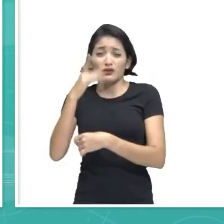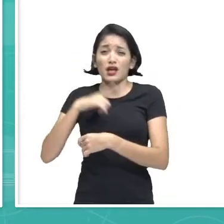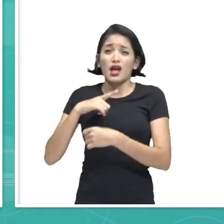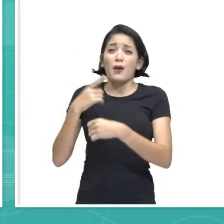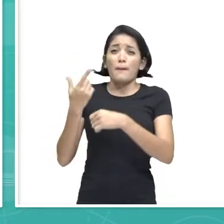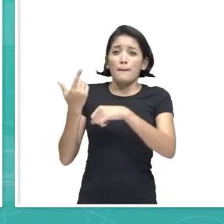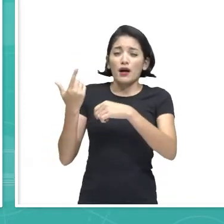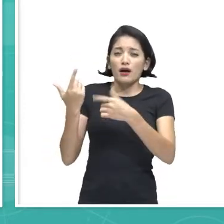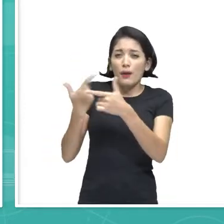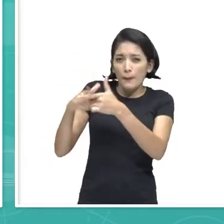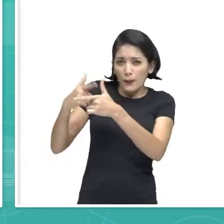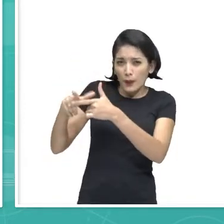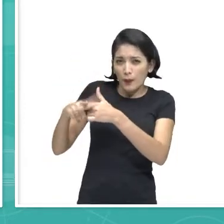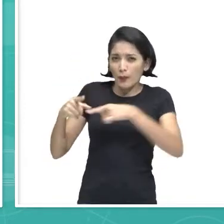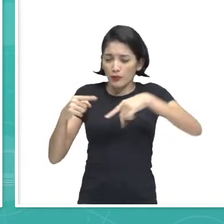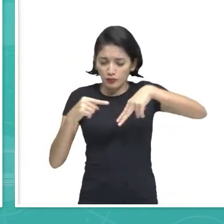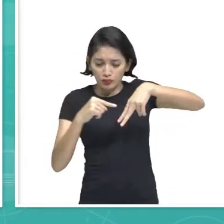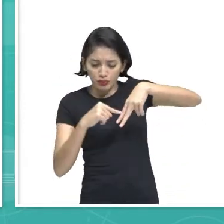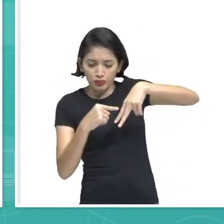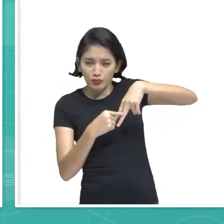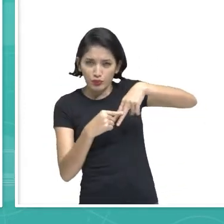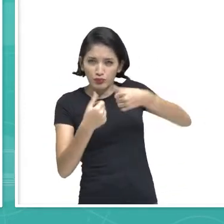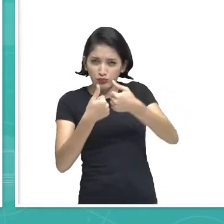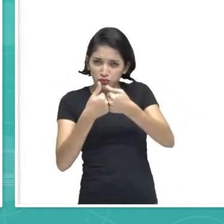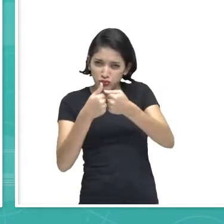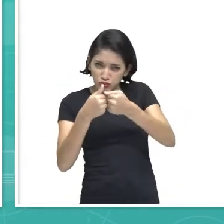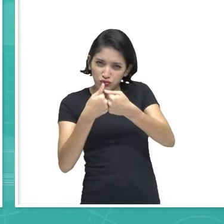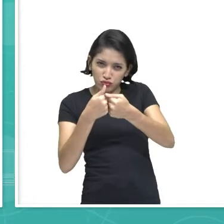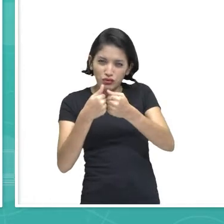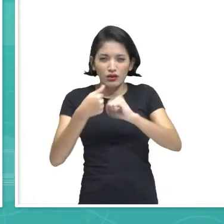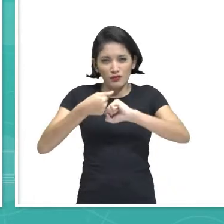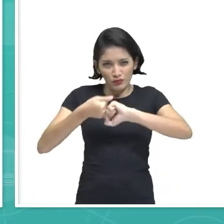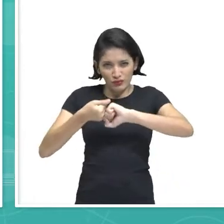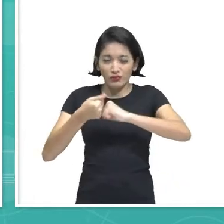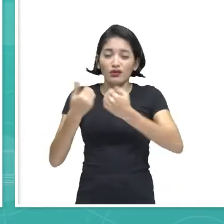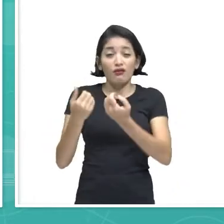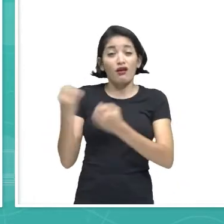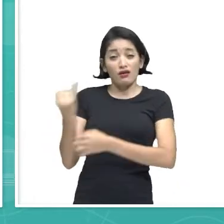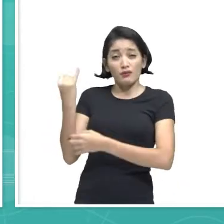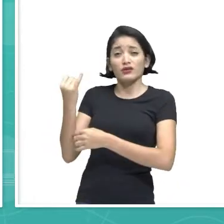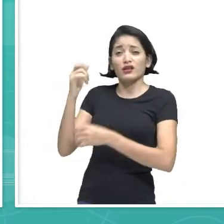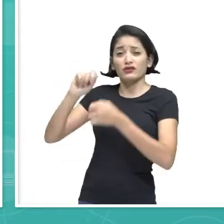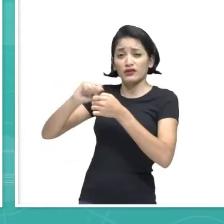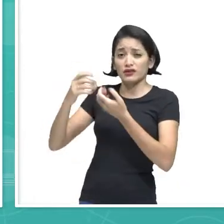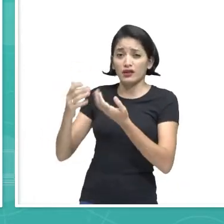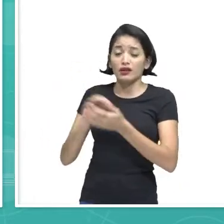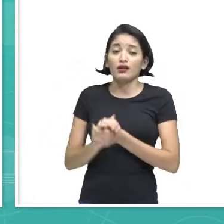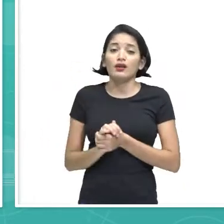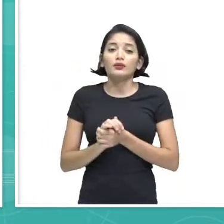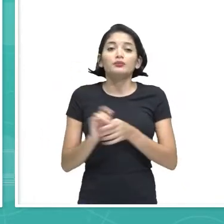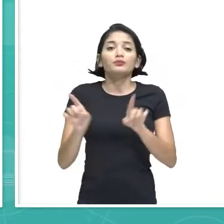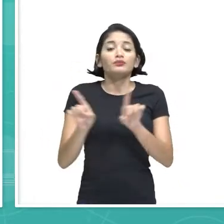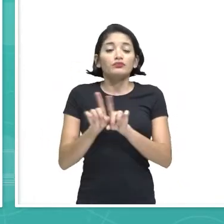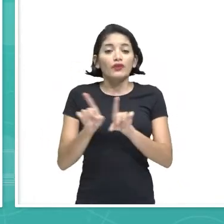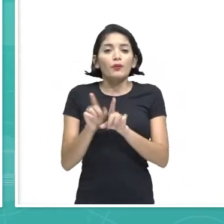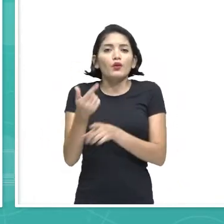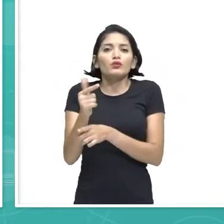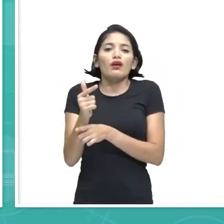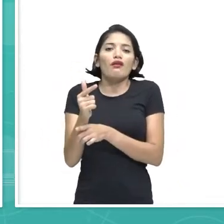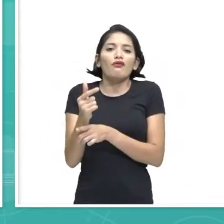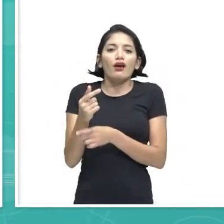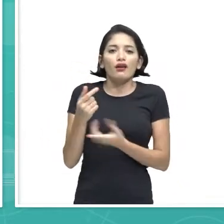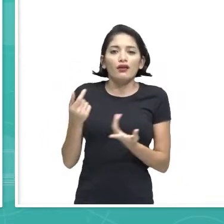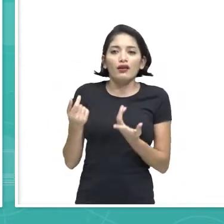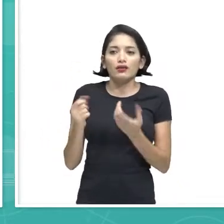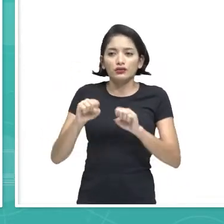no joelho, então é interessante fazer a hidroginástica. Nós temos também o menor esforço nos movimentos, sensação